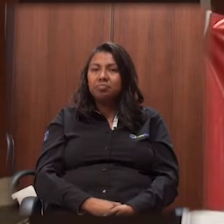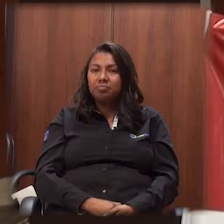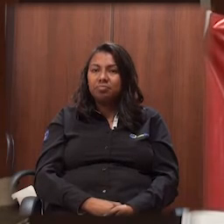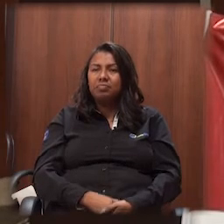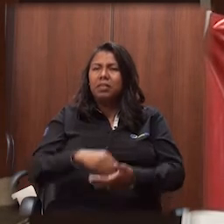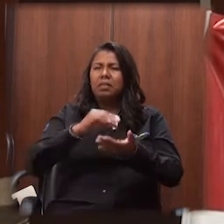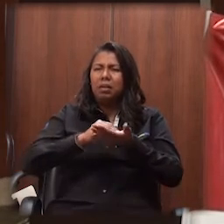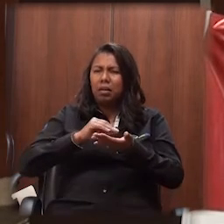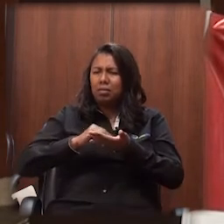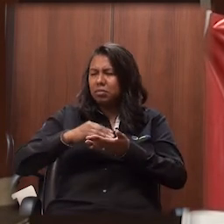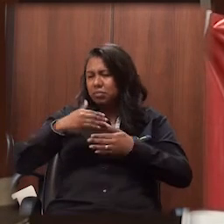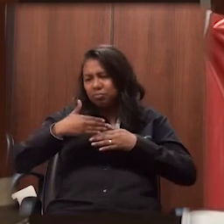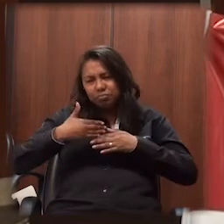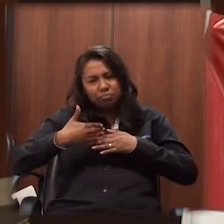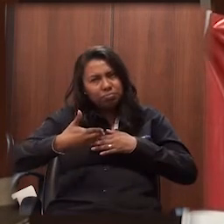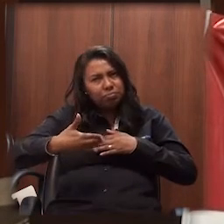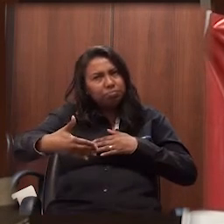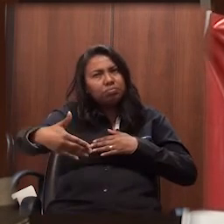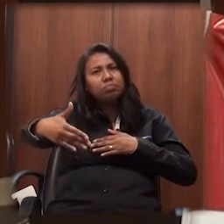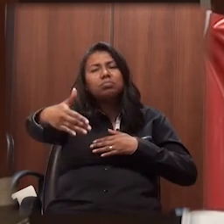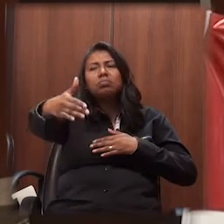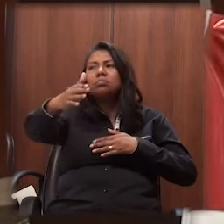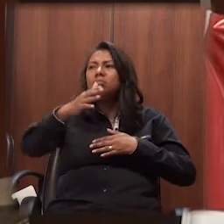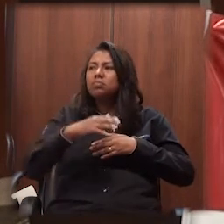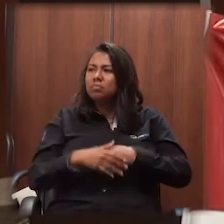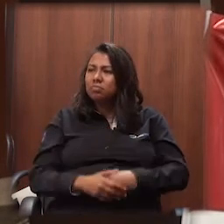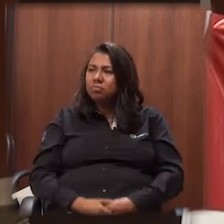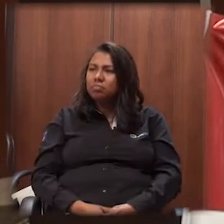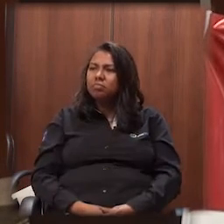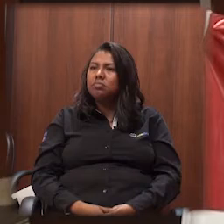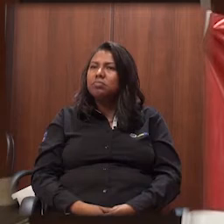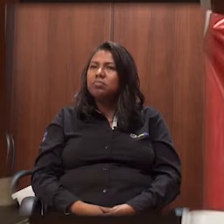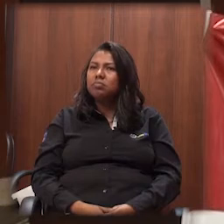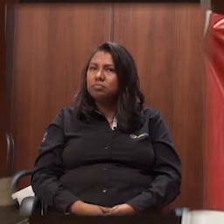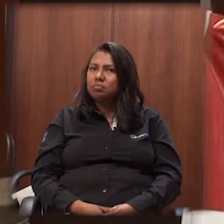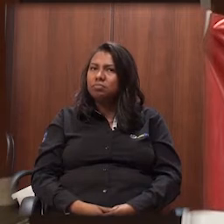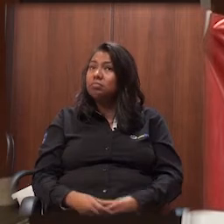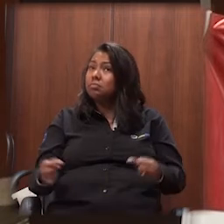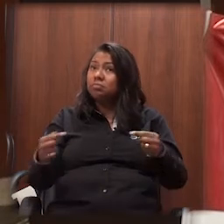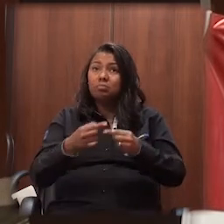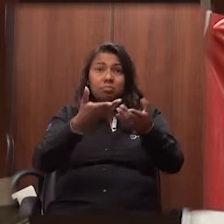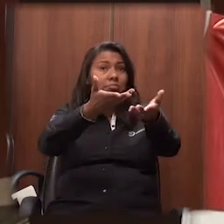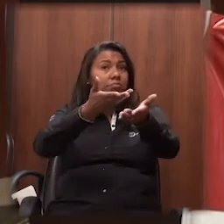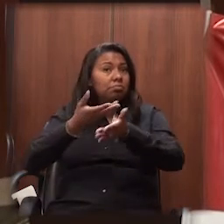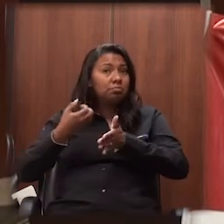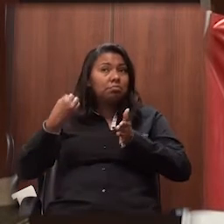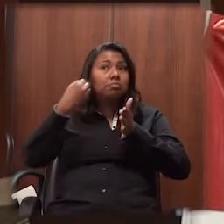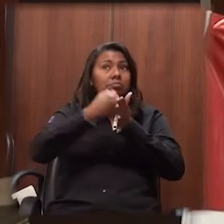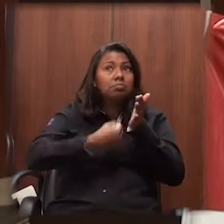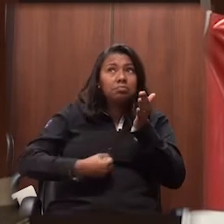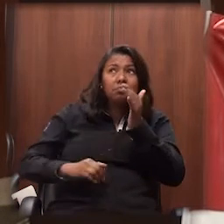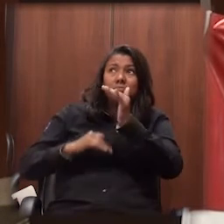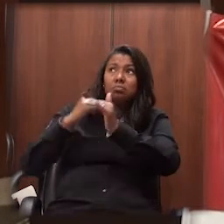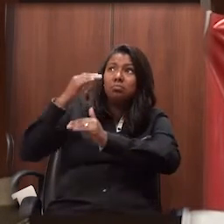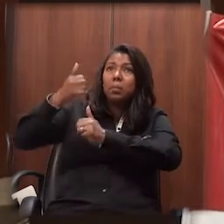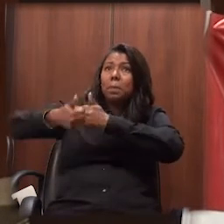de trabalho que abre pela frente, portanto, um grande convite à luta, à organização, à melhoria e